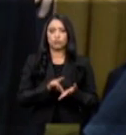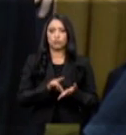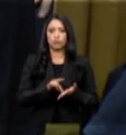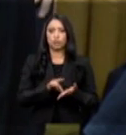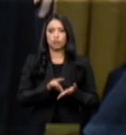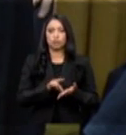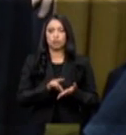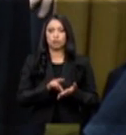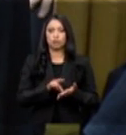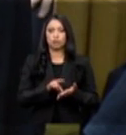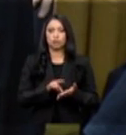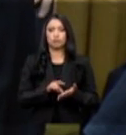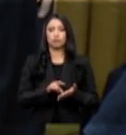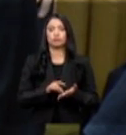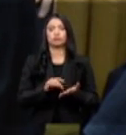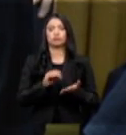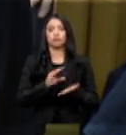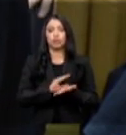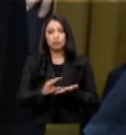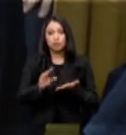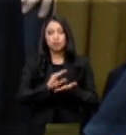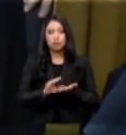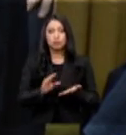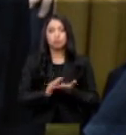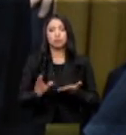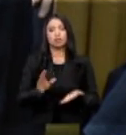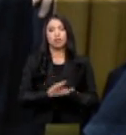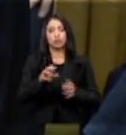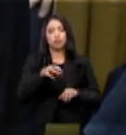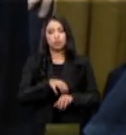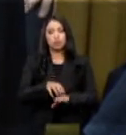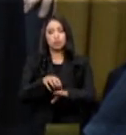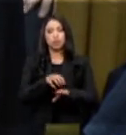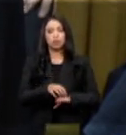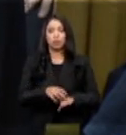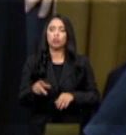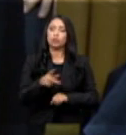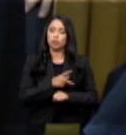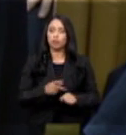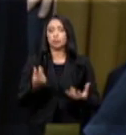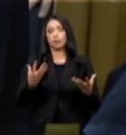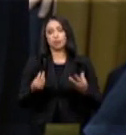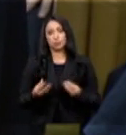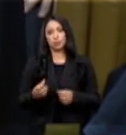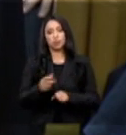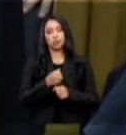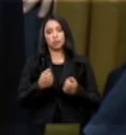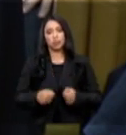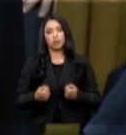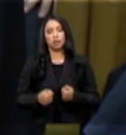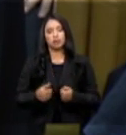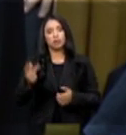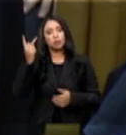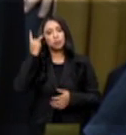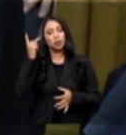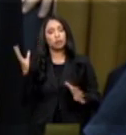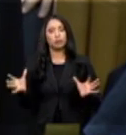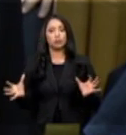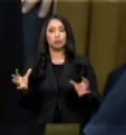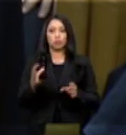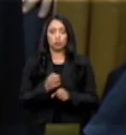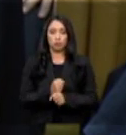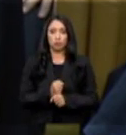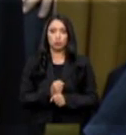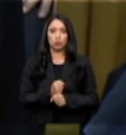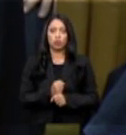a realização de investimentos no setor de logística, no setor de transportes, que o país tanto precisa. Então, o Estado de São Paulo conclui que